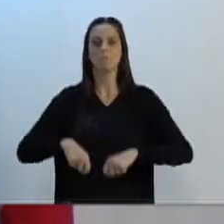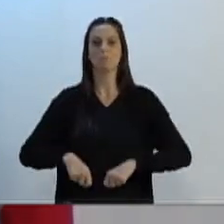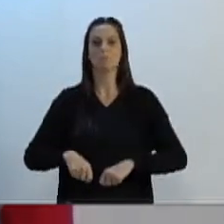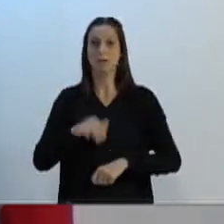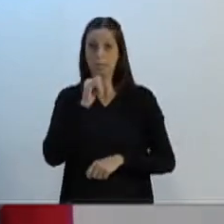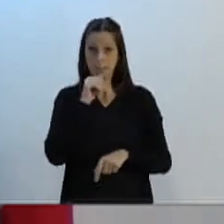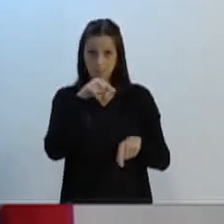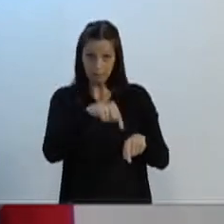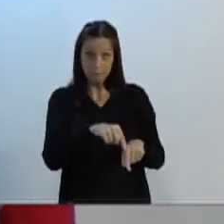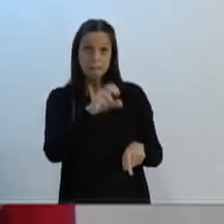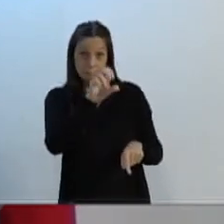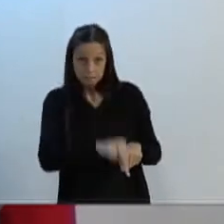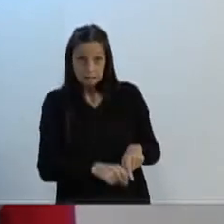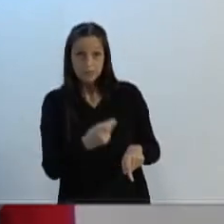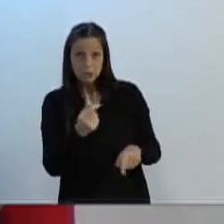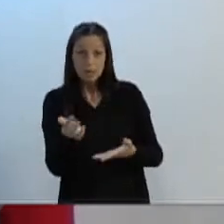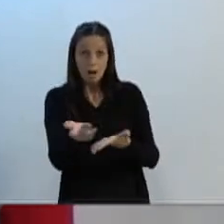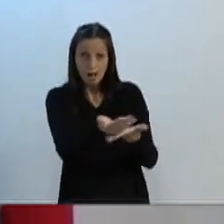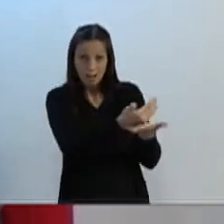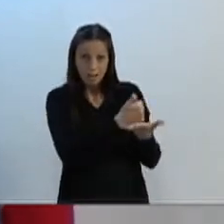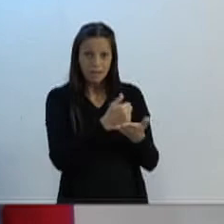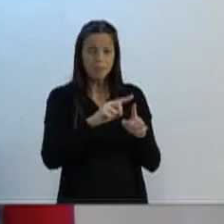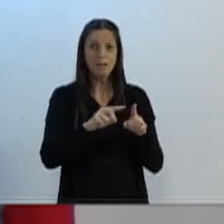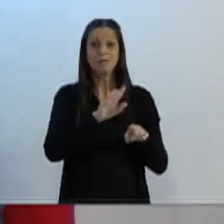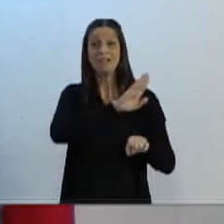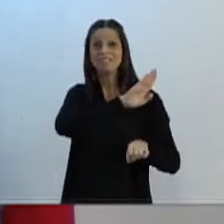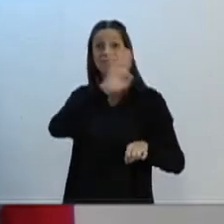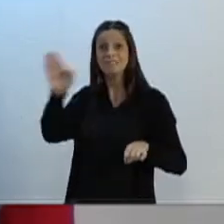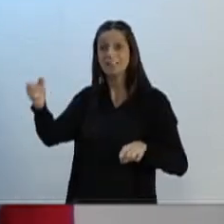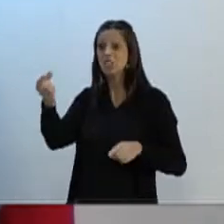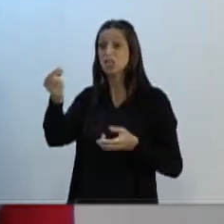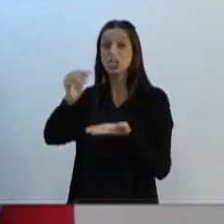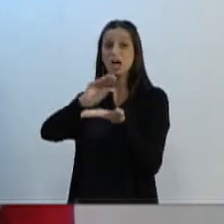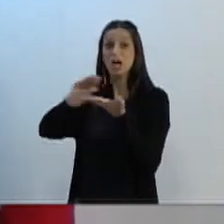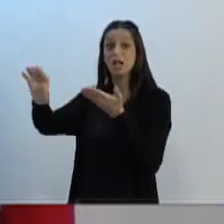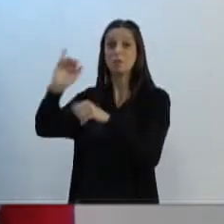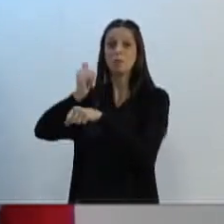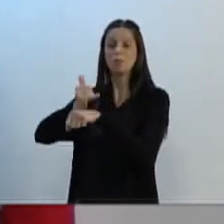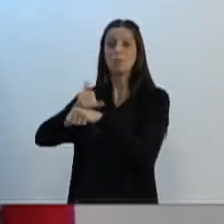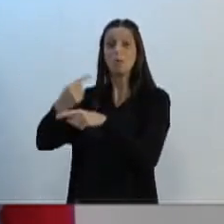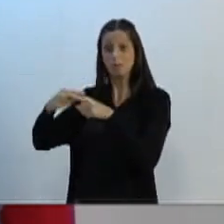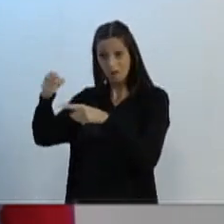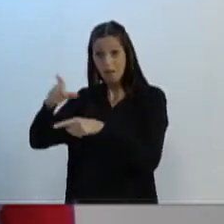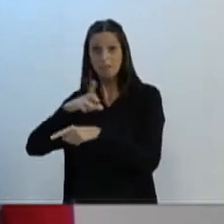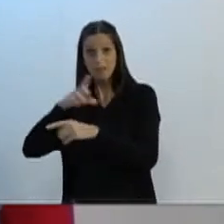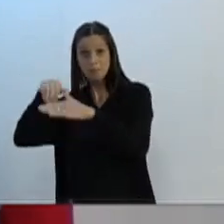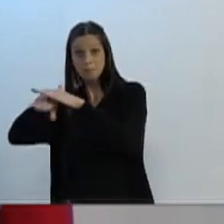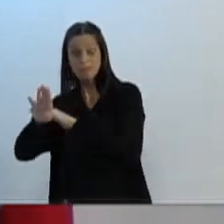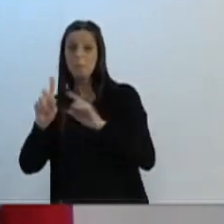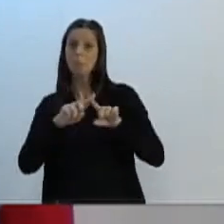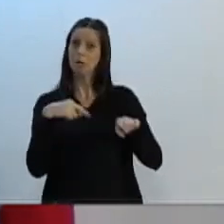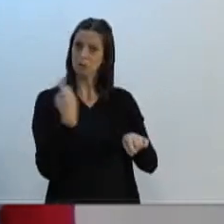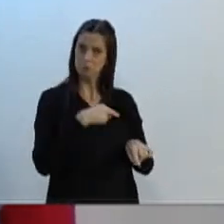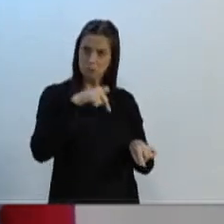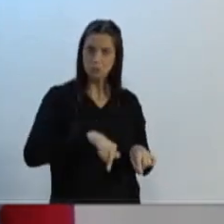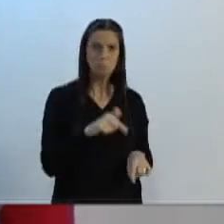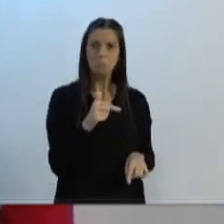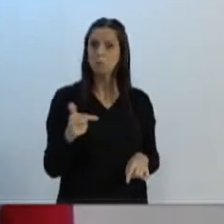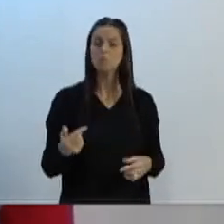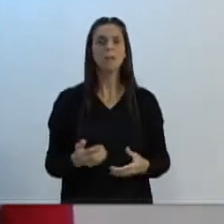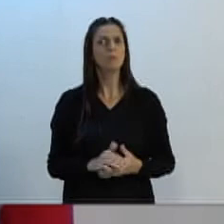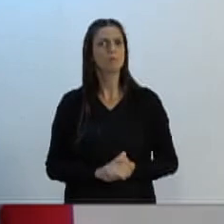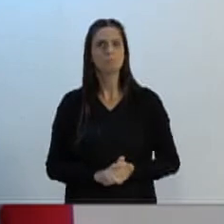arrecadado e vai para Joinville, porque lá sim eles têm o fundo, e nós aqui não temos.